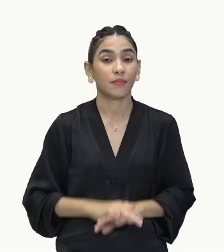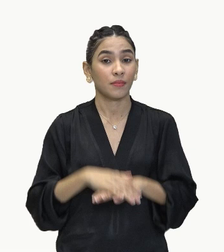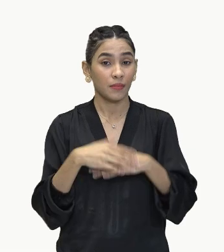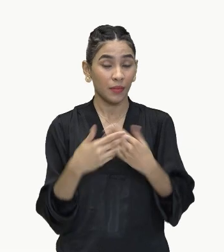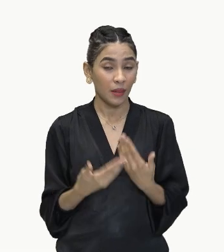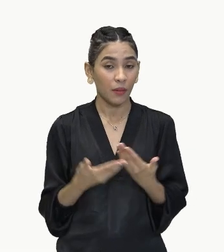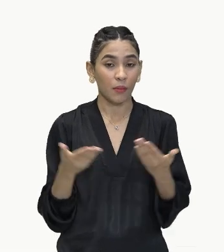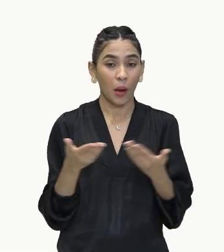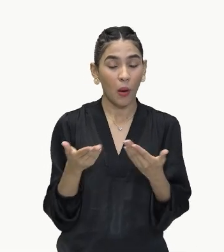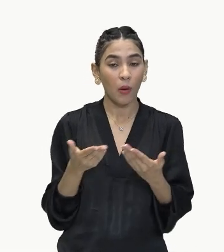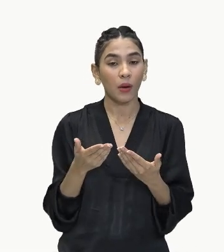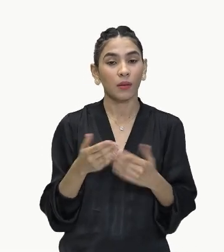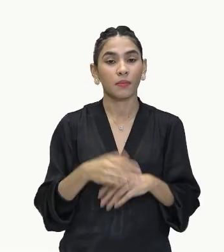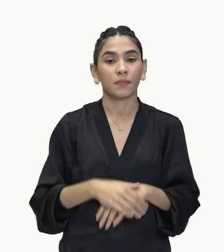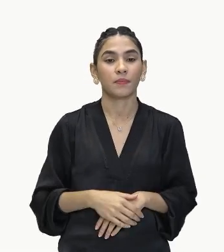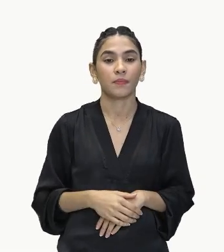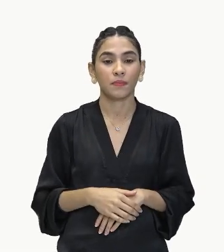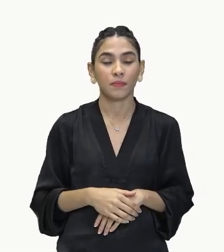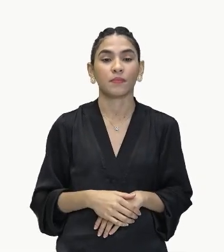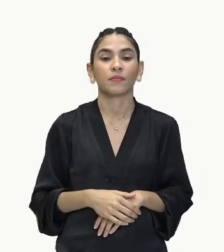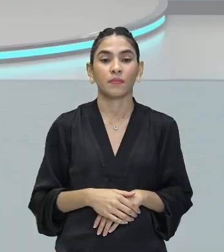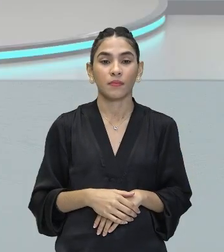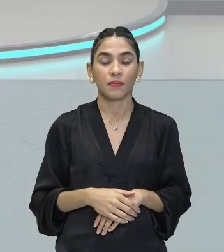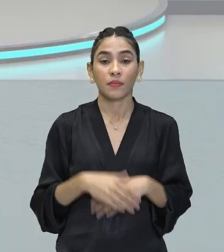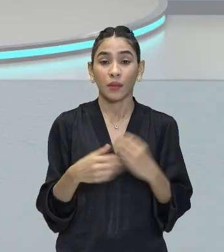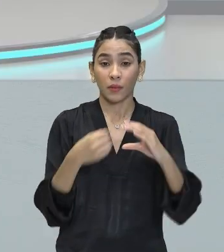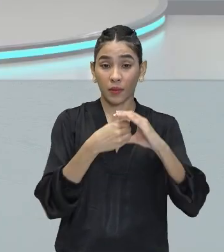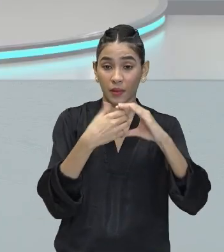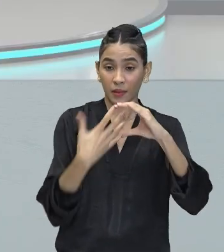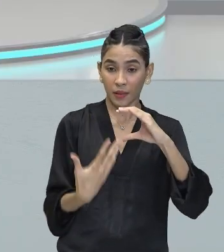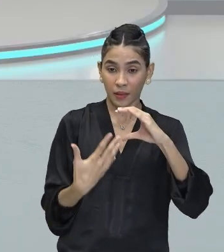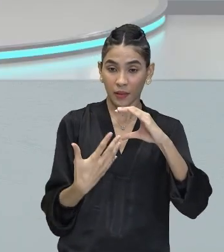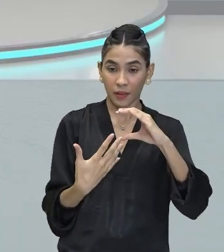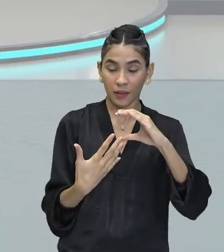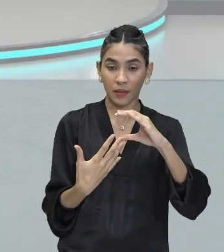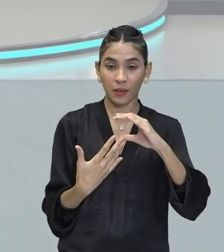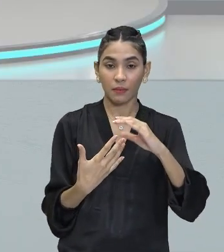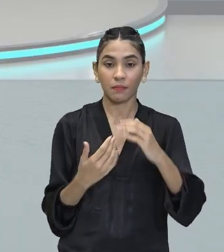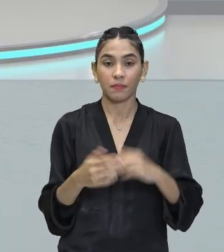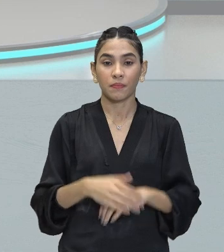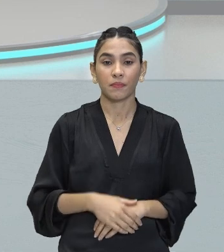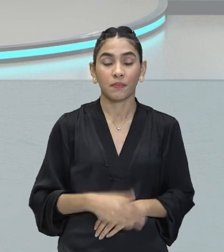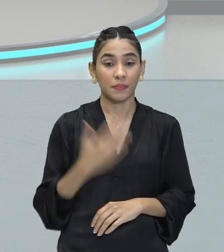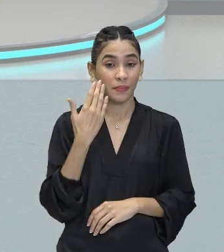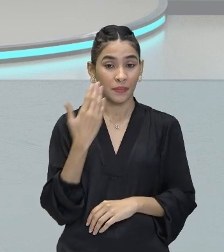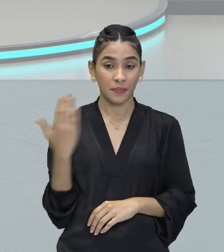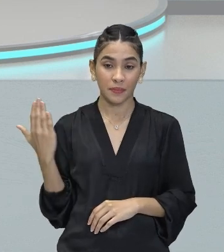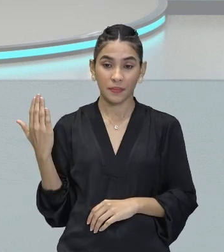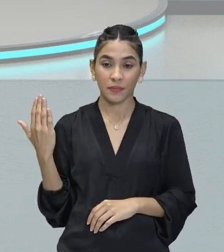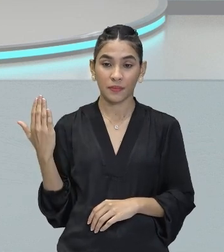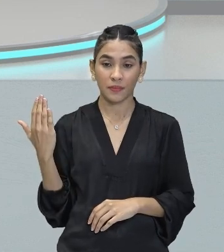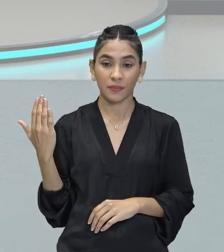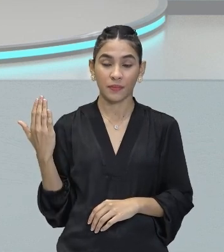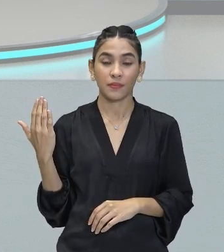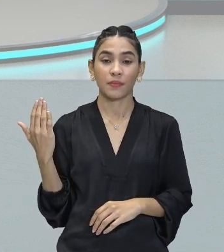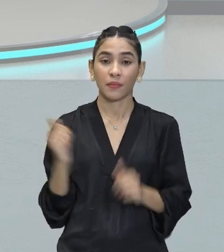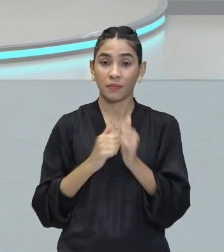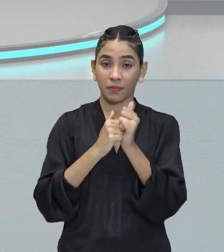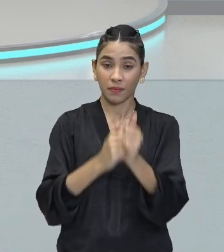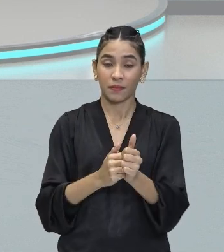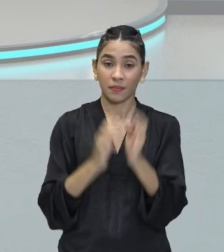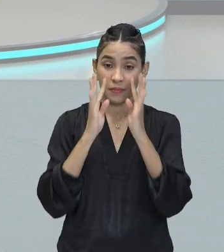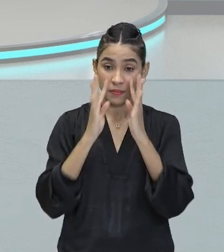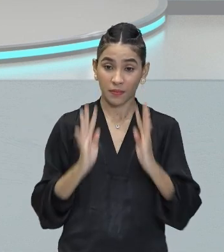agora sim, nós vamos para as nossas características desse movimento. Olhem só então, acompanhem comigo,